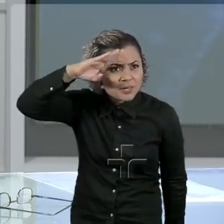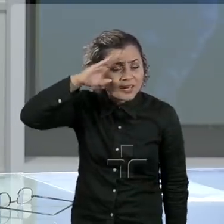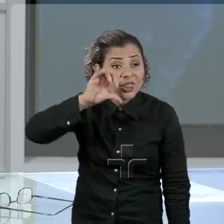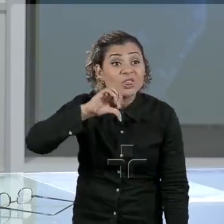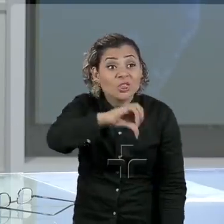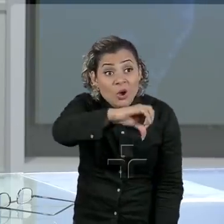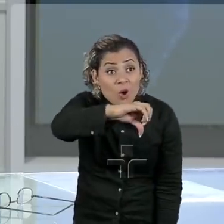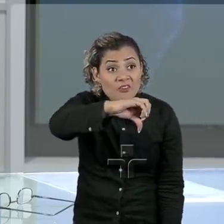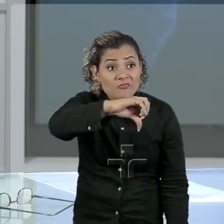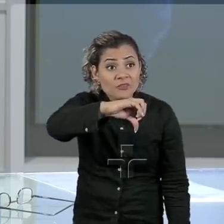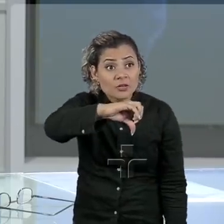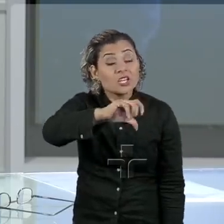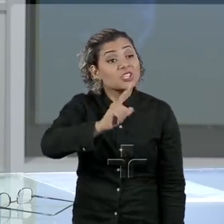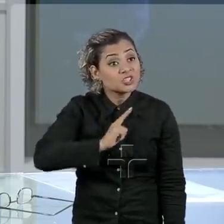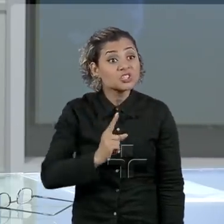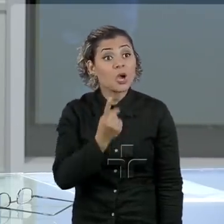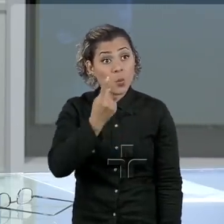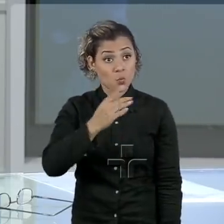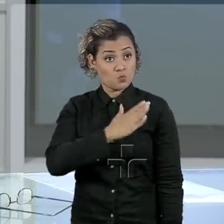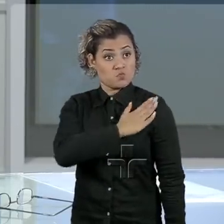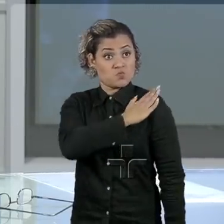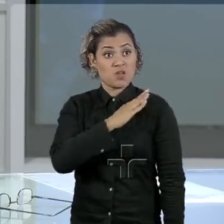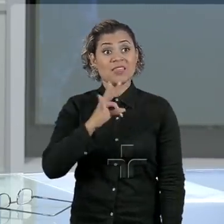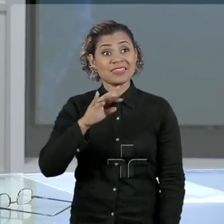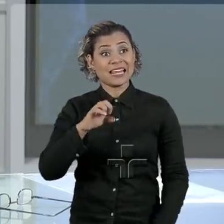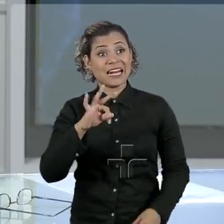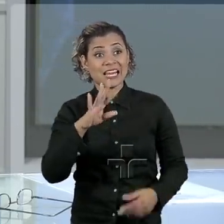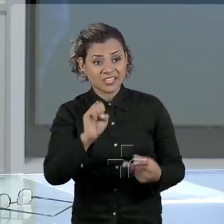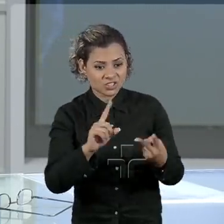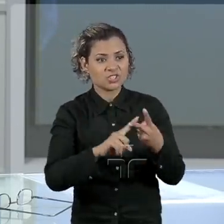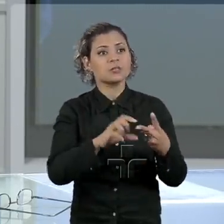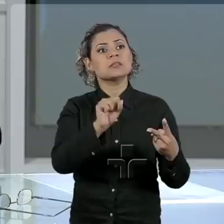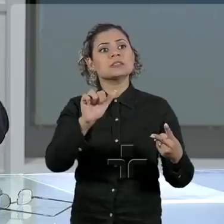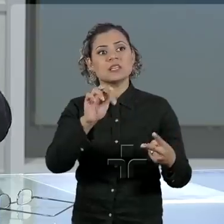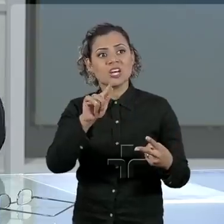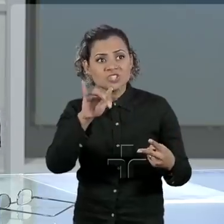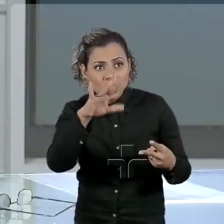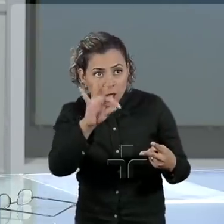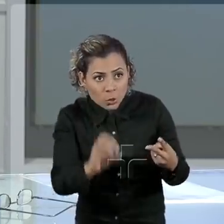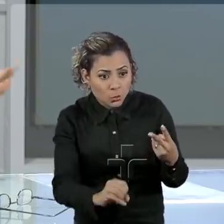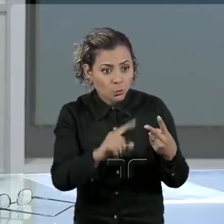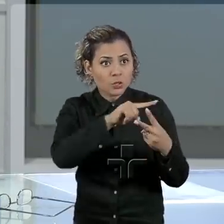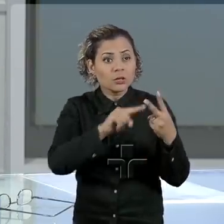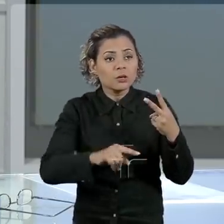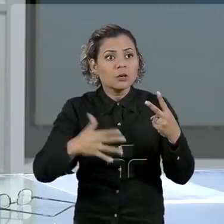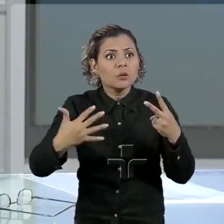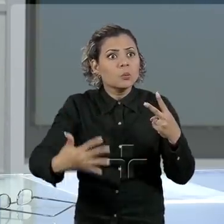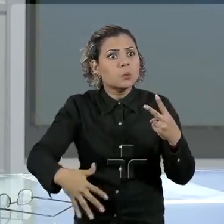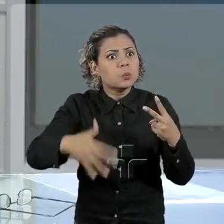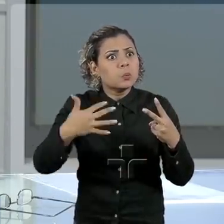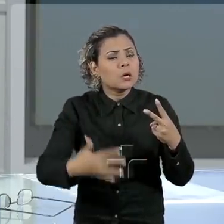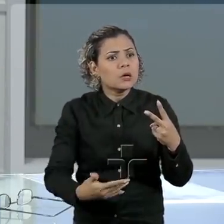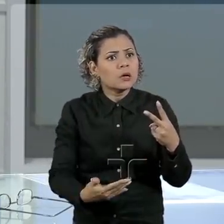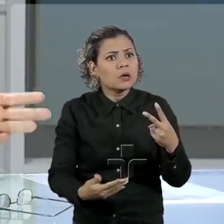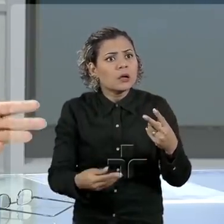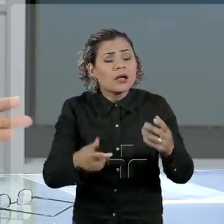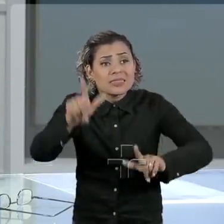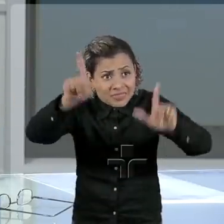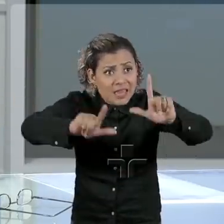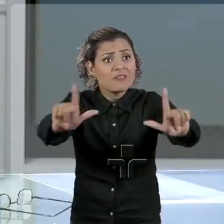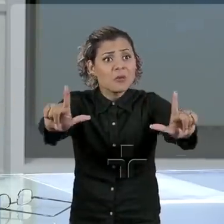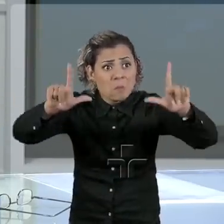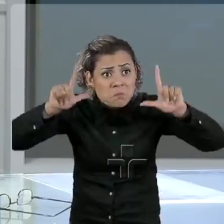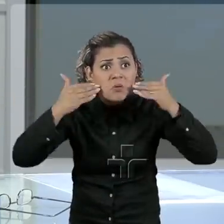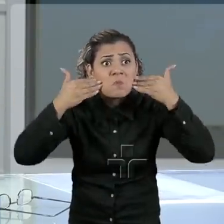um soldadinho, não. Tinha um tenente, tinha um sargento. Né? E ficou muito visível isso, a imprensa mostrou